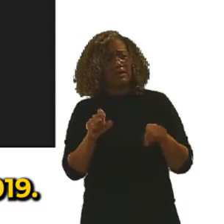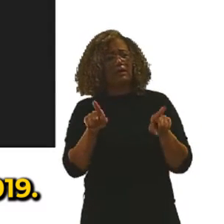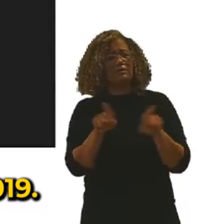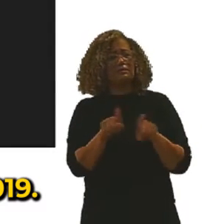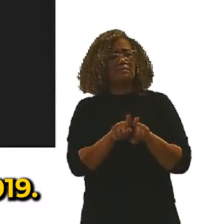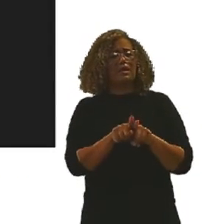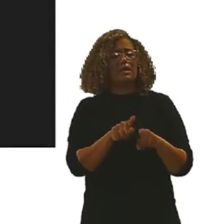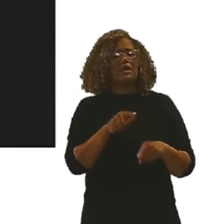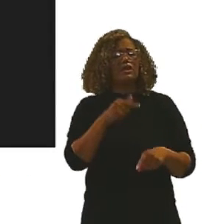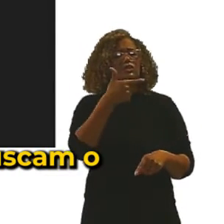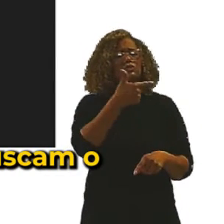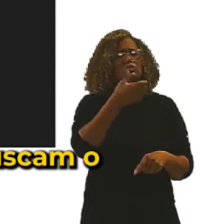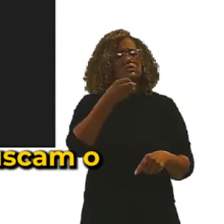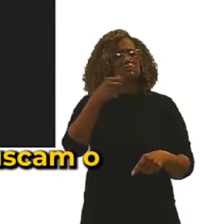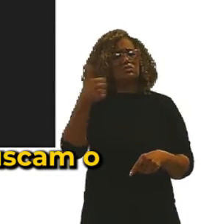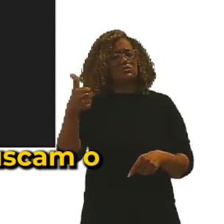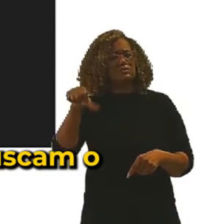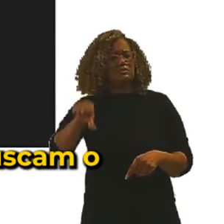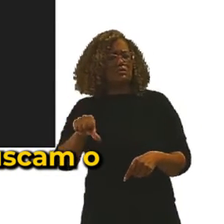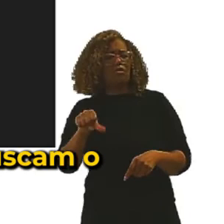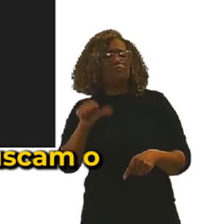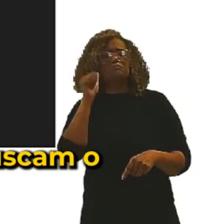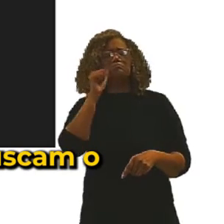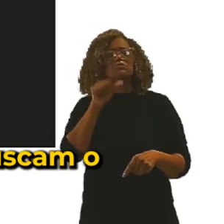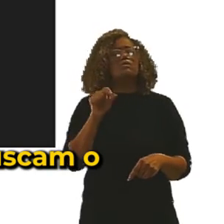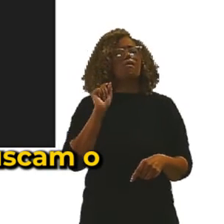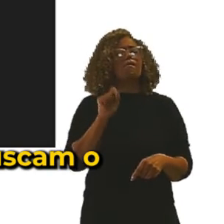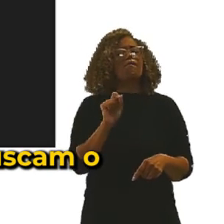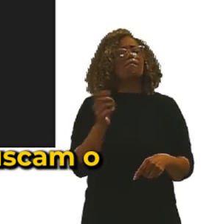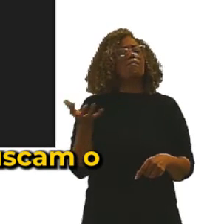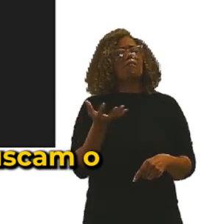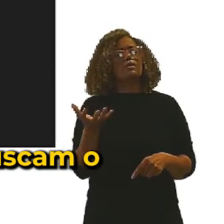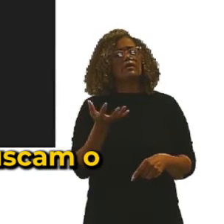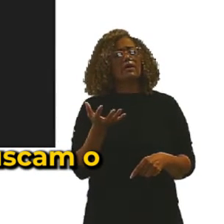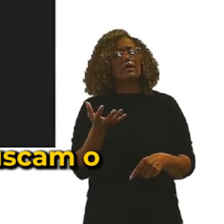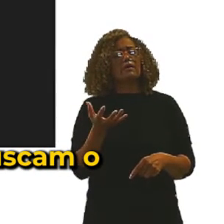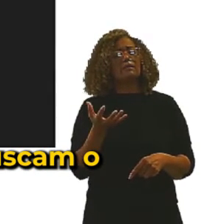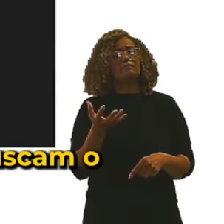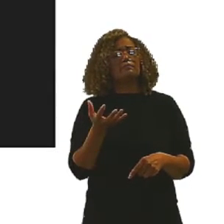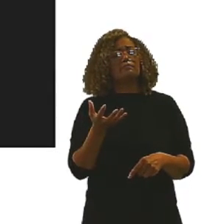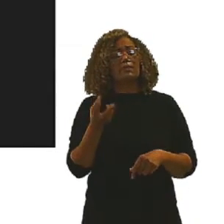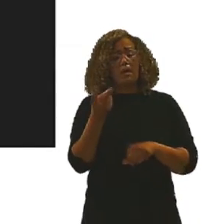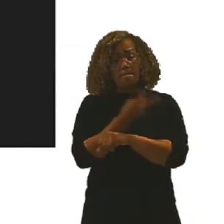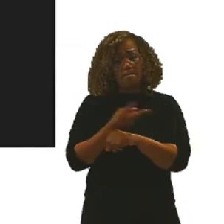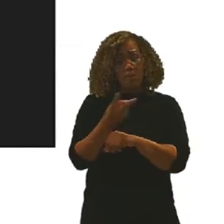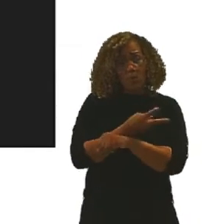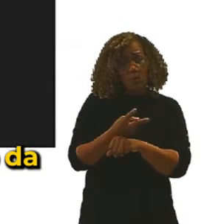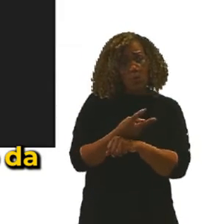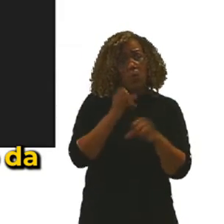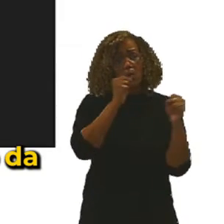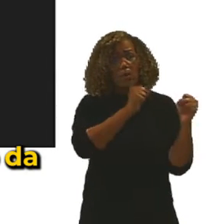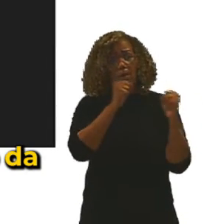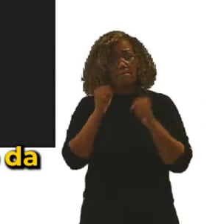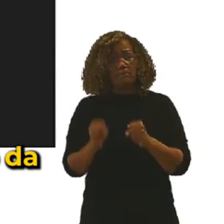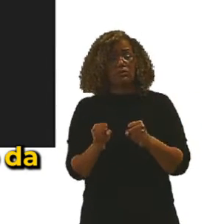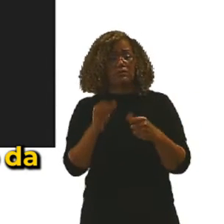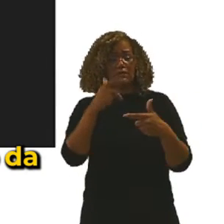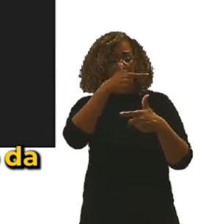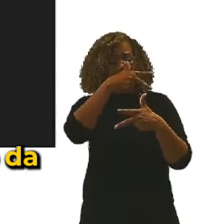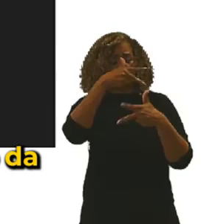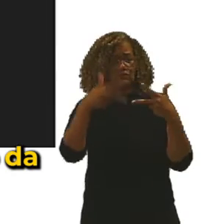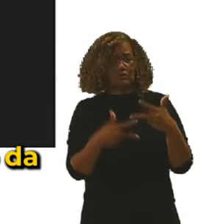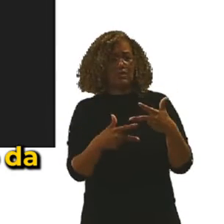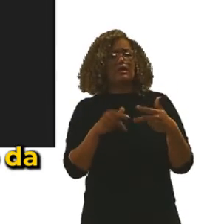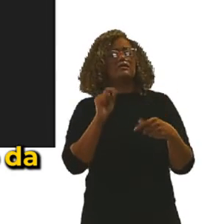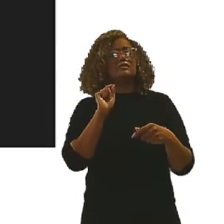CNJ em 2019, que o que as mulheres mais buscam, quando buscam o Poder Judiciário, é suplantar o medo, é